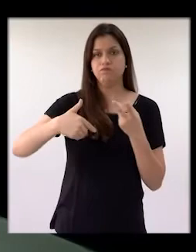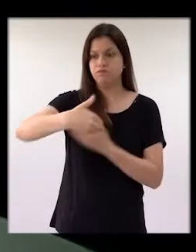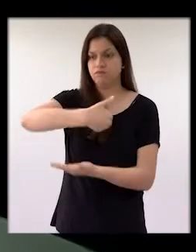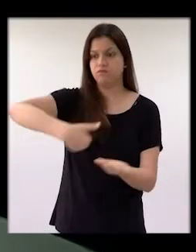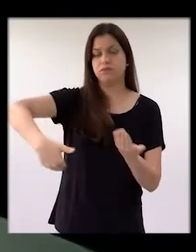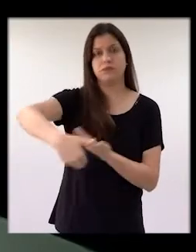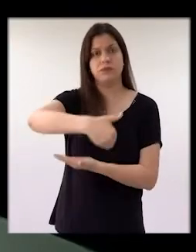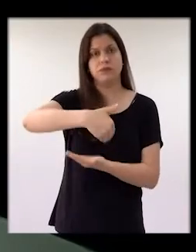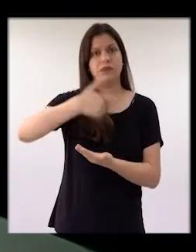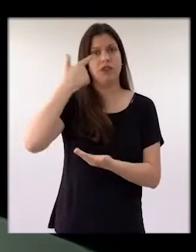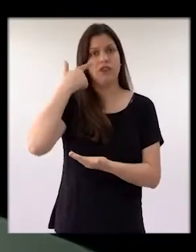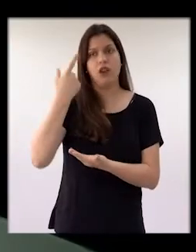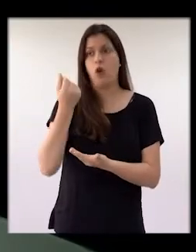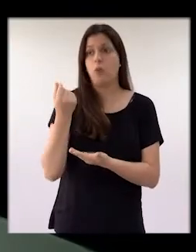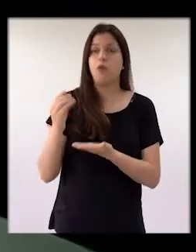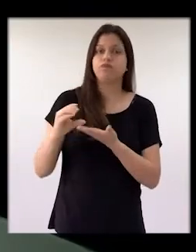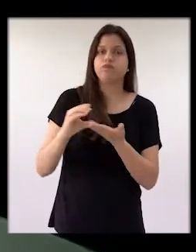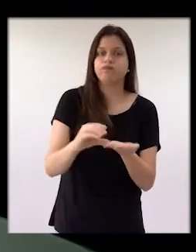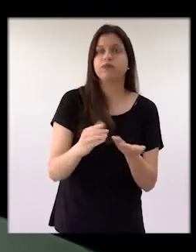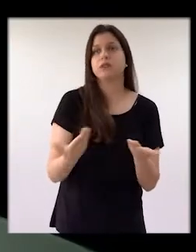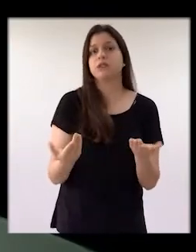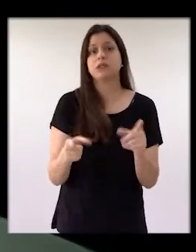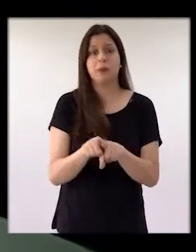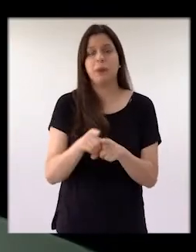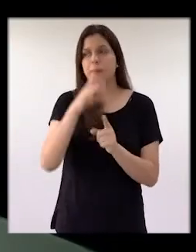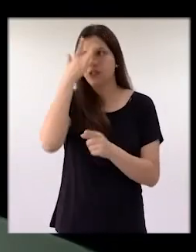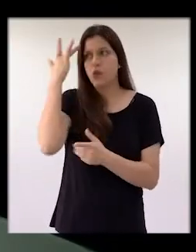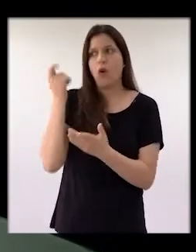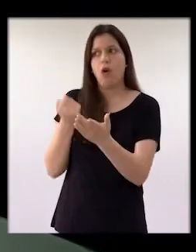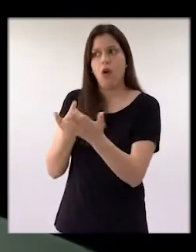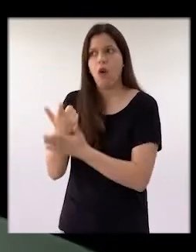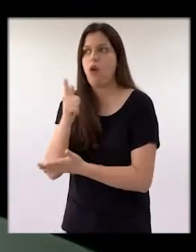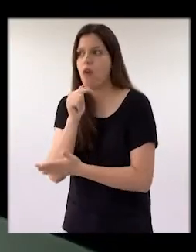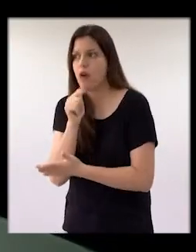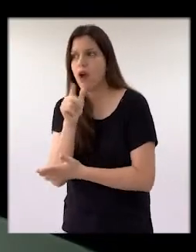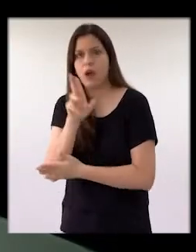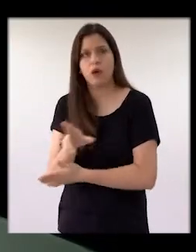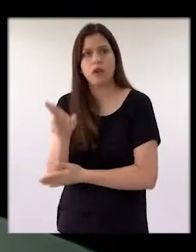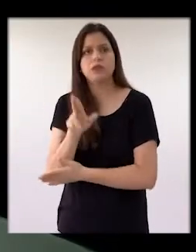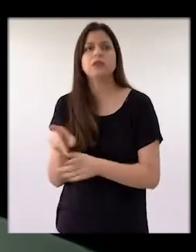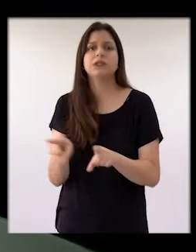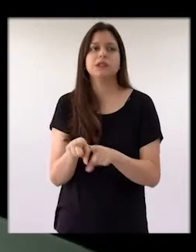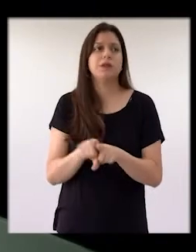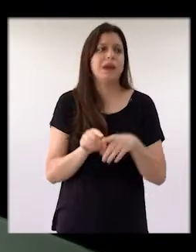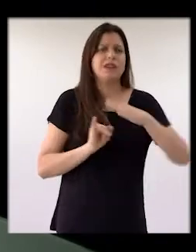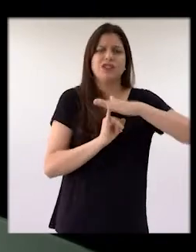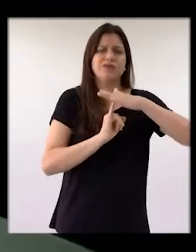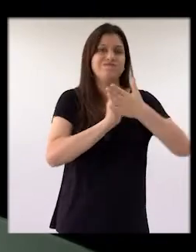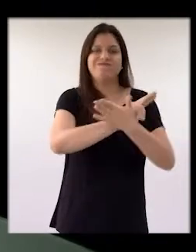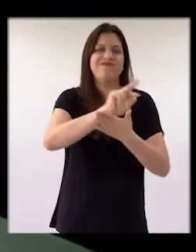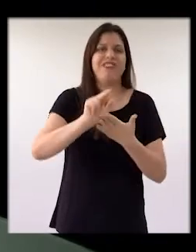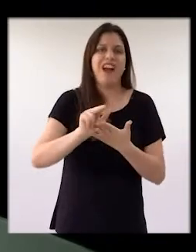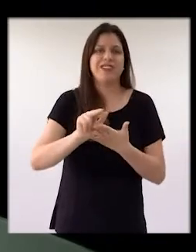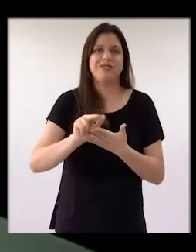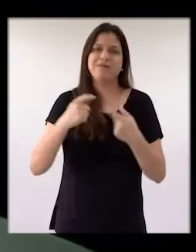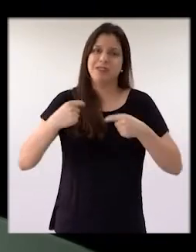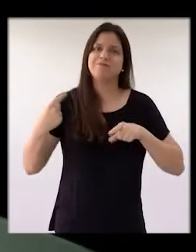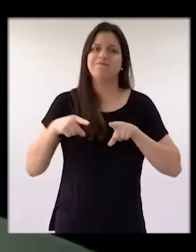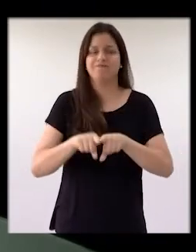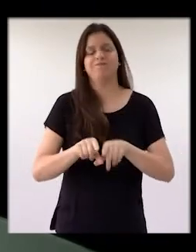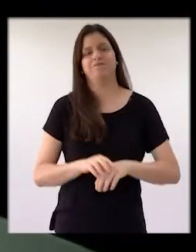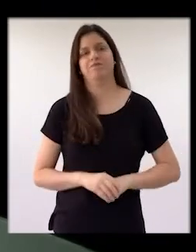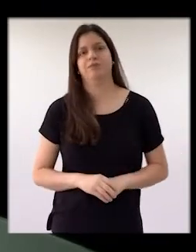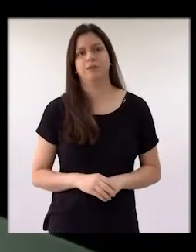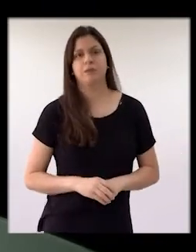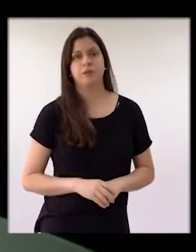agências, os próprios intermediários que podem trazer financiamentos, né, os próprios consumidores, as instituições e os órgãos